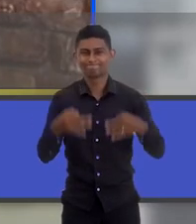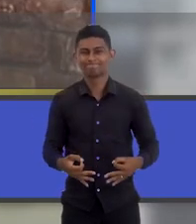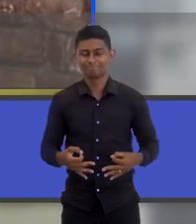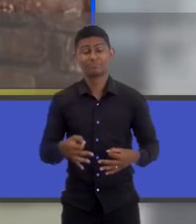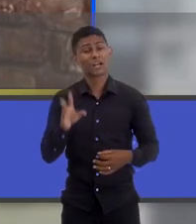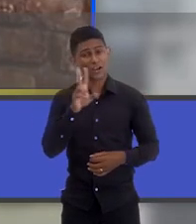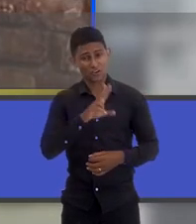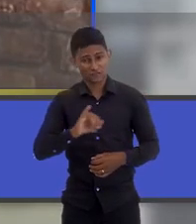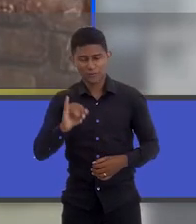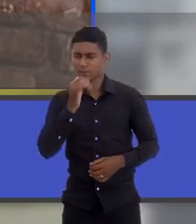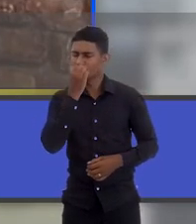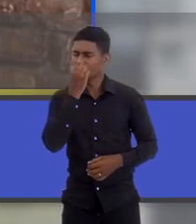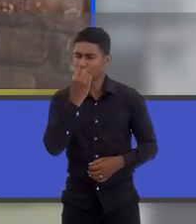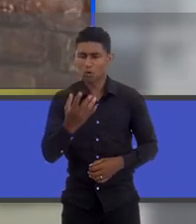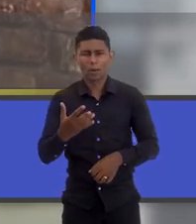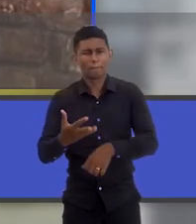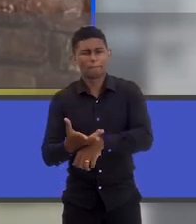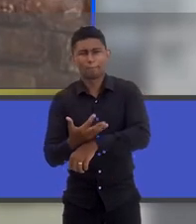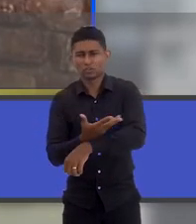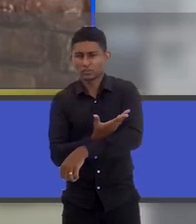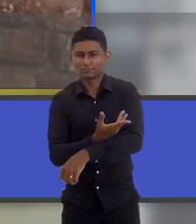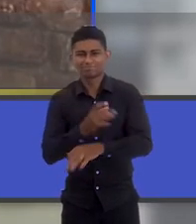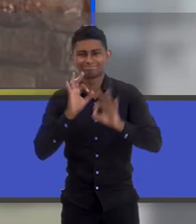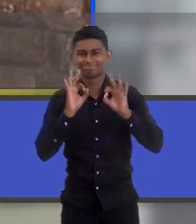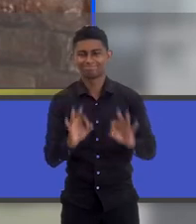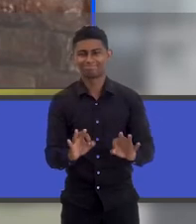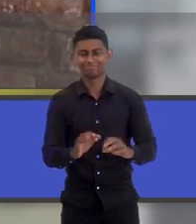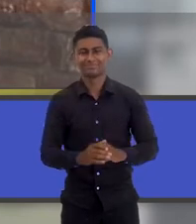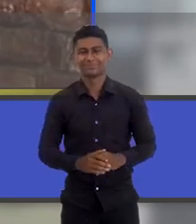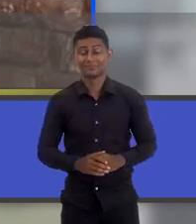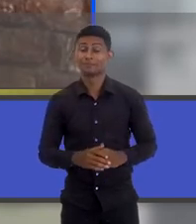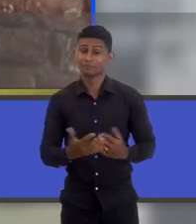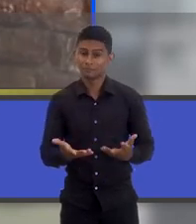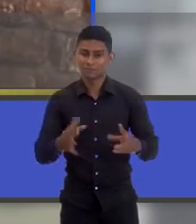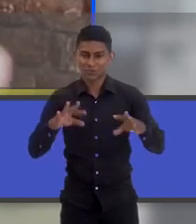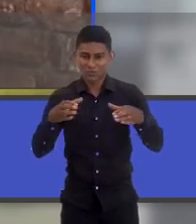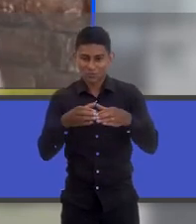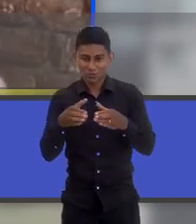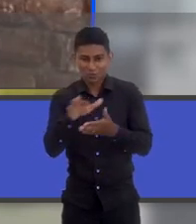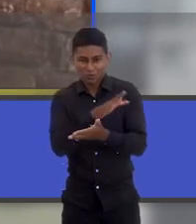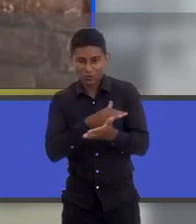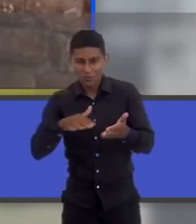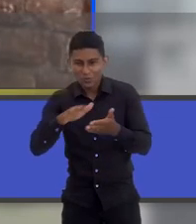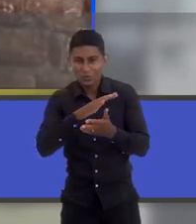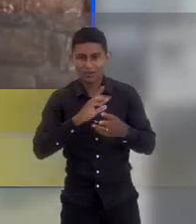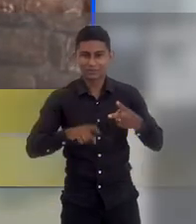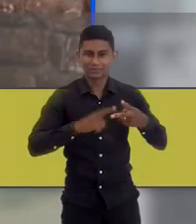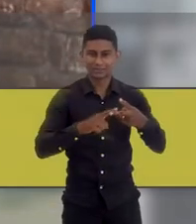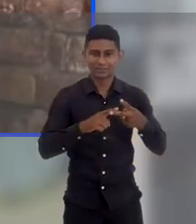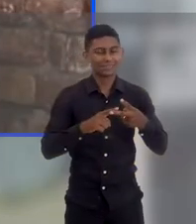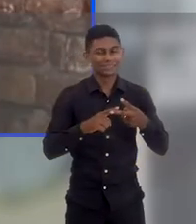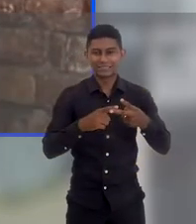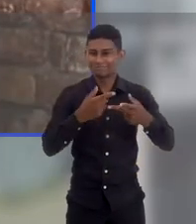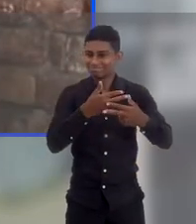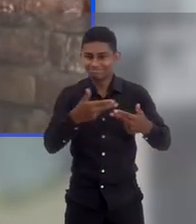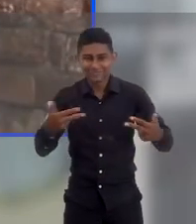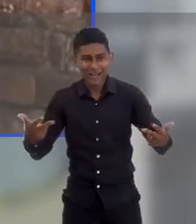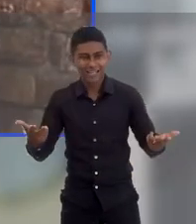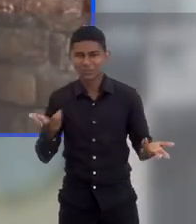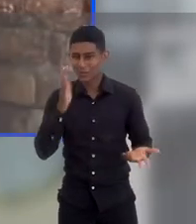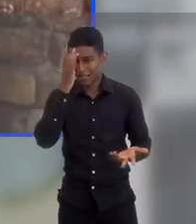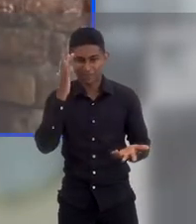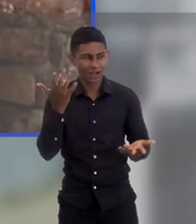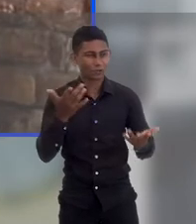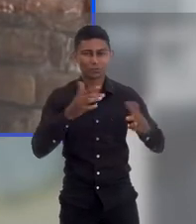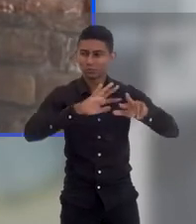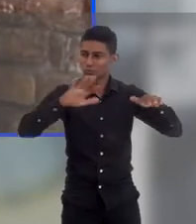sentido. E vai ser uma homenagem muito emocionante também. Para mim, que tem São Clemente envolvida, samba, carnaval, Paulo, é